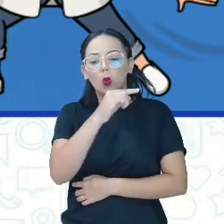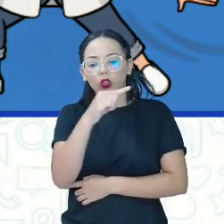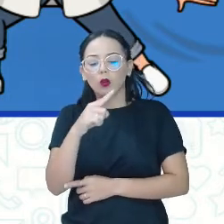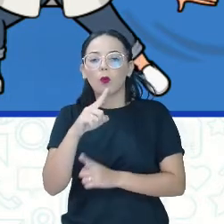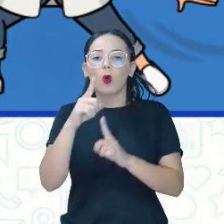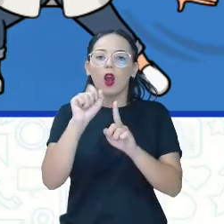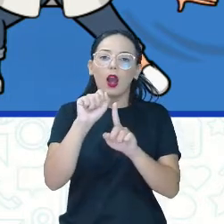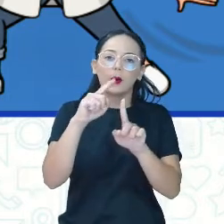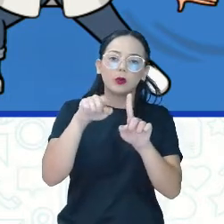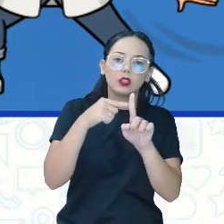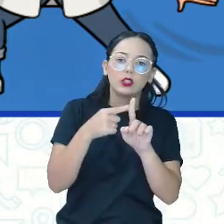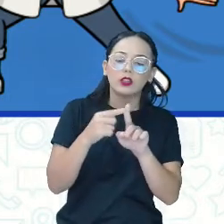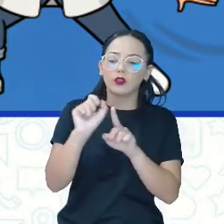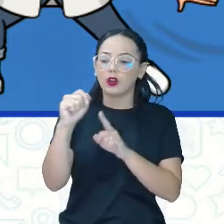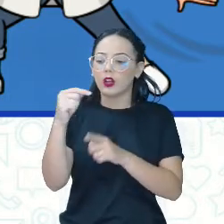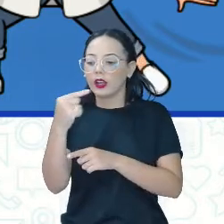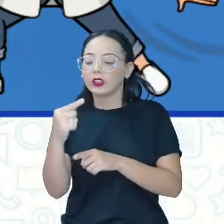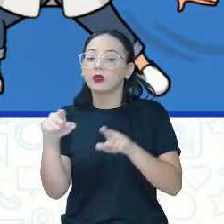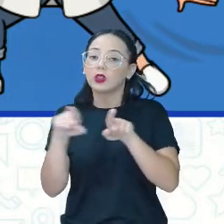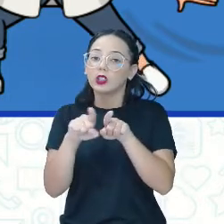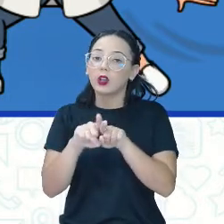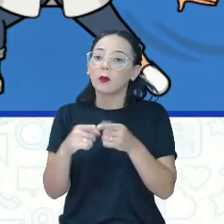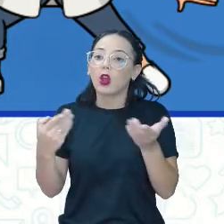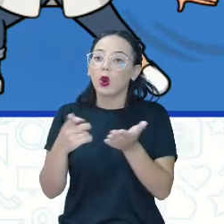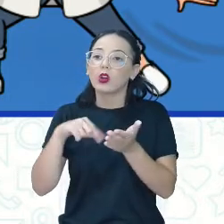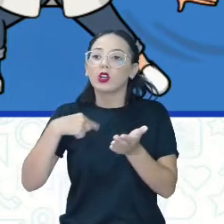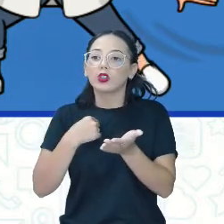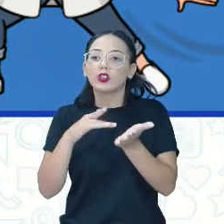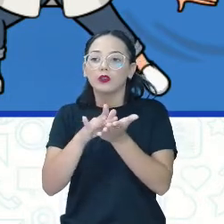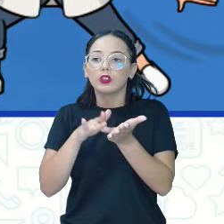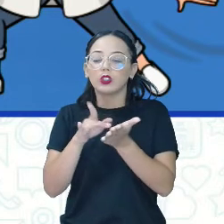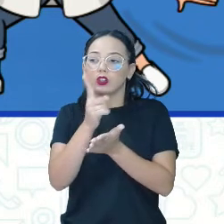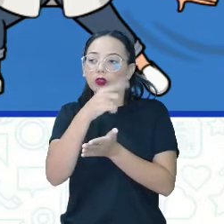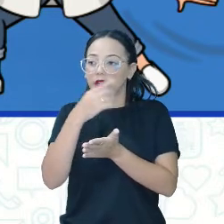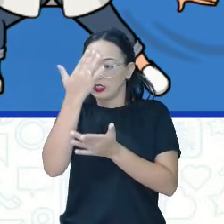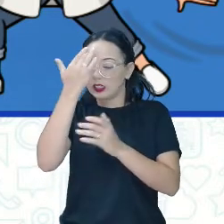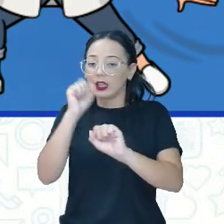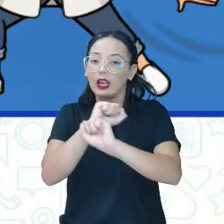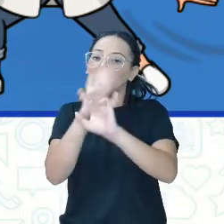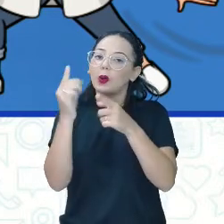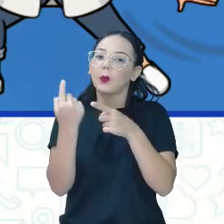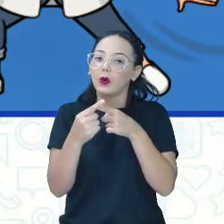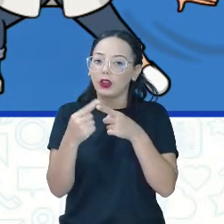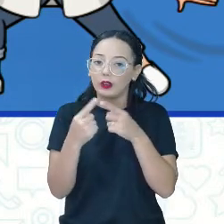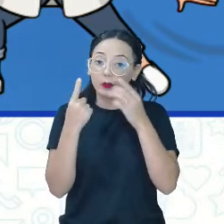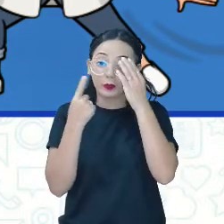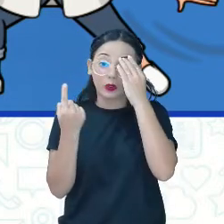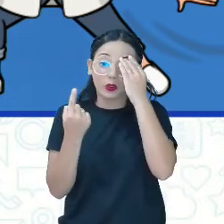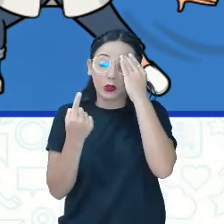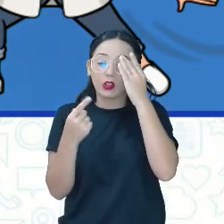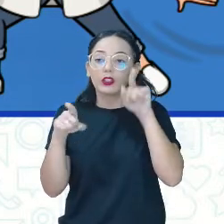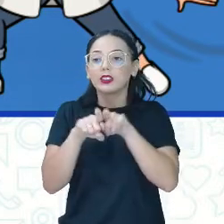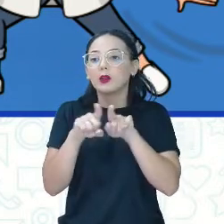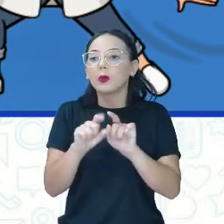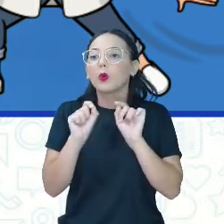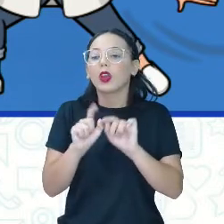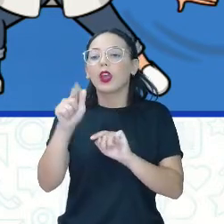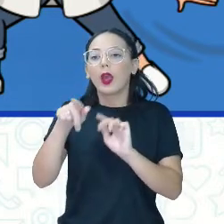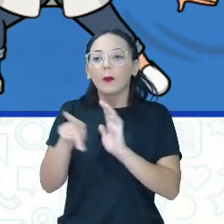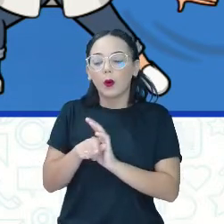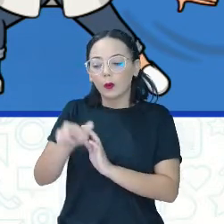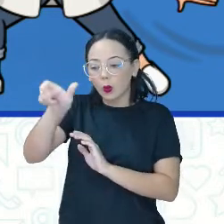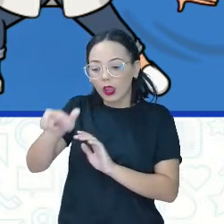A positivo, negativo, e a gente, através de uma simulação, vocês vão entender o porquê. Então, a questão aí é o